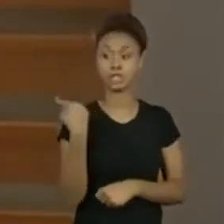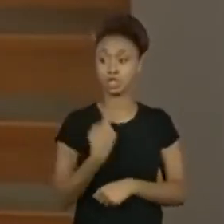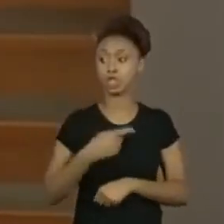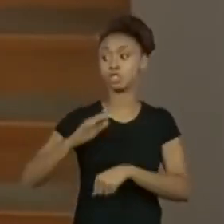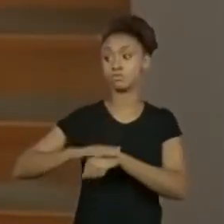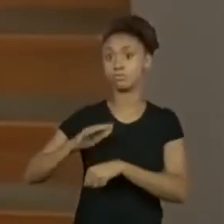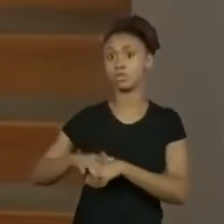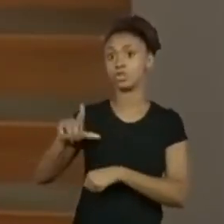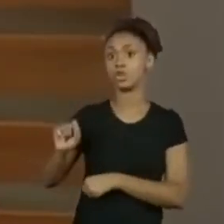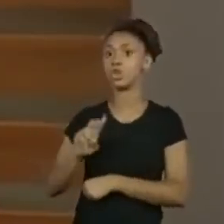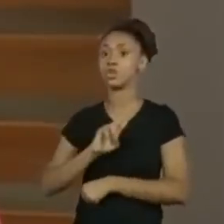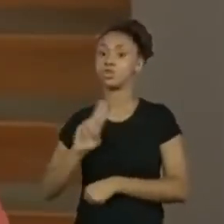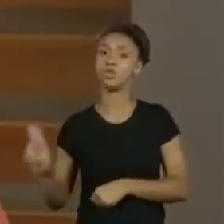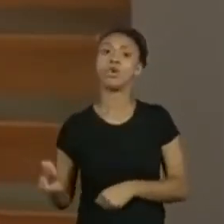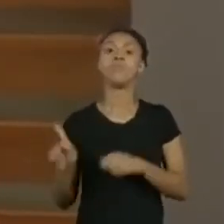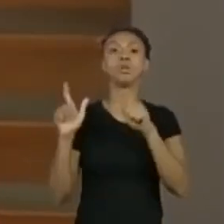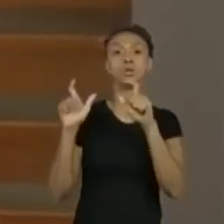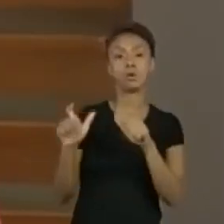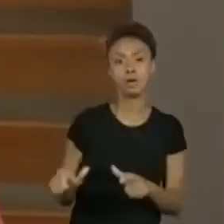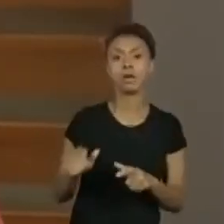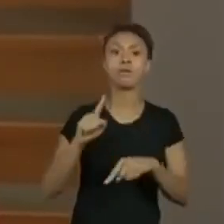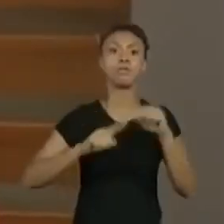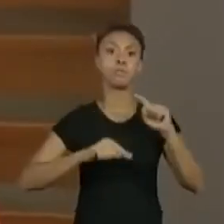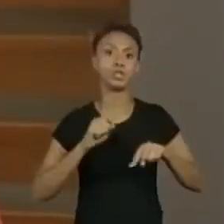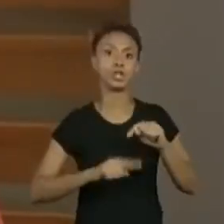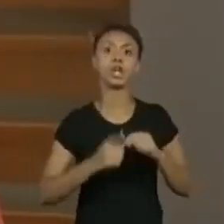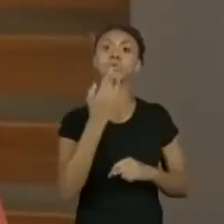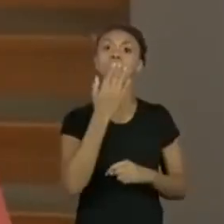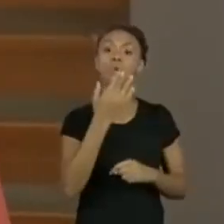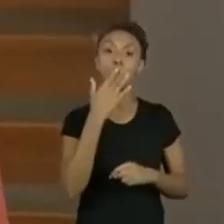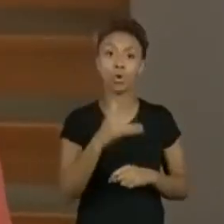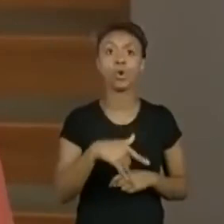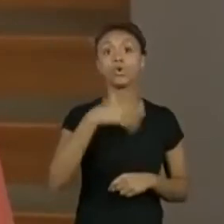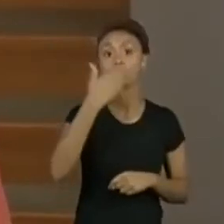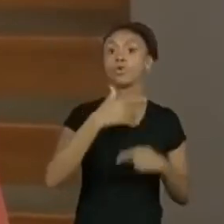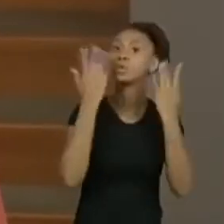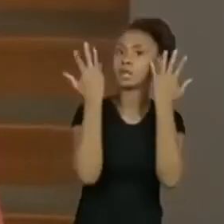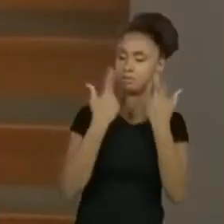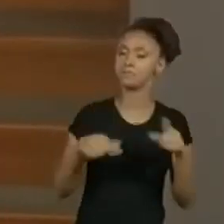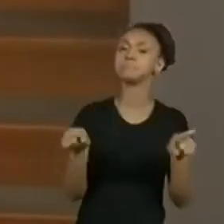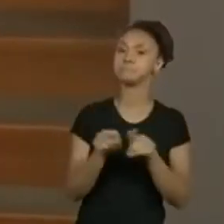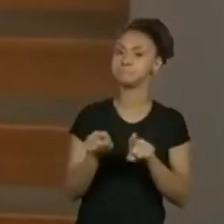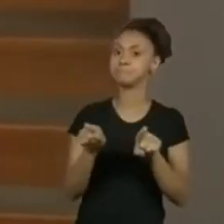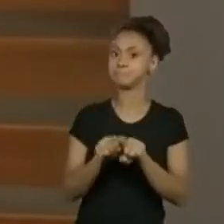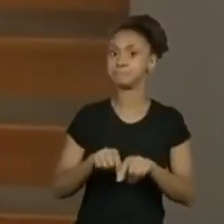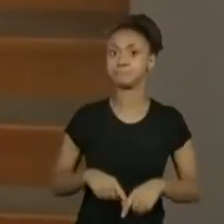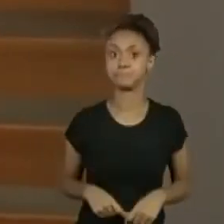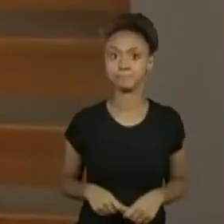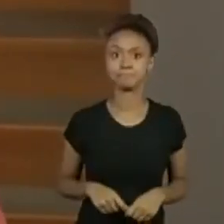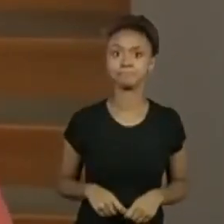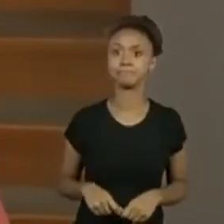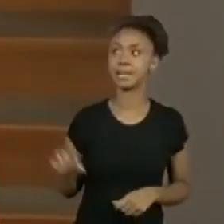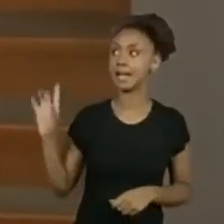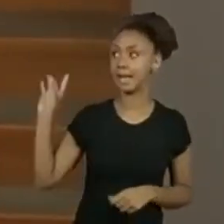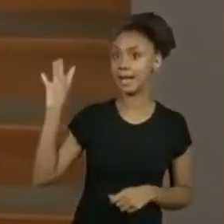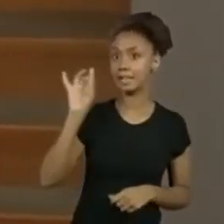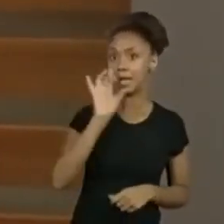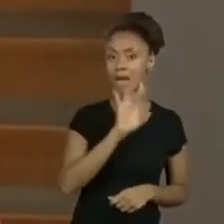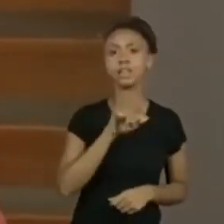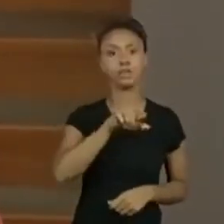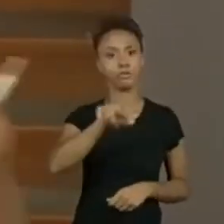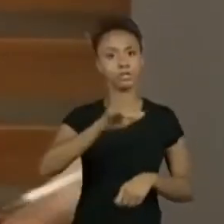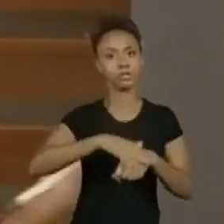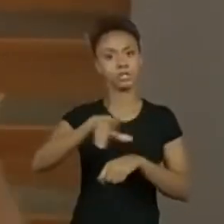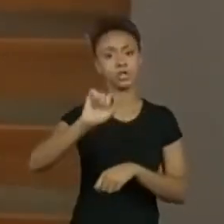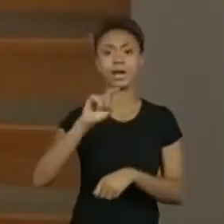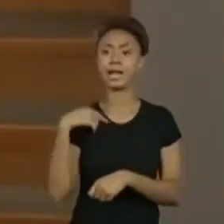nome, lugar, objeto, cor e fruta. Animal e animal também. Esses tópicos, vocês que escolhem.